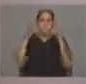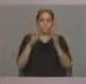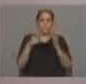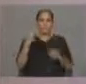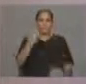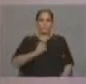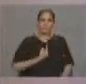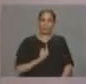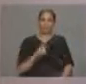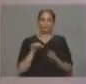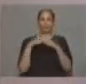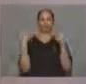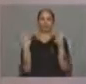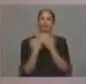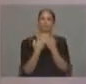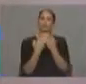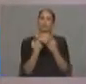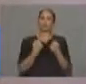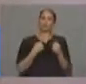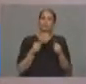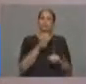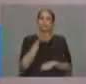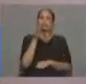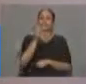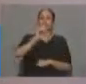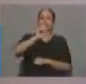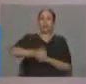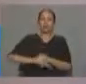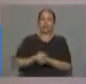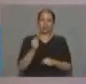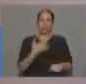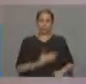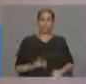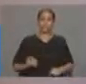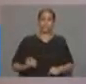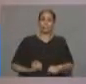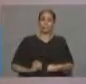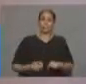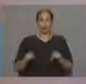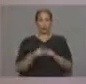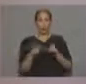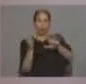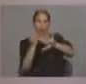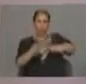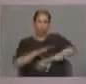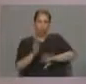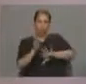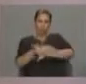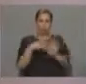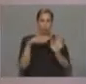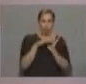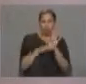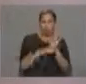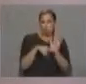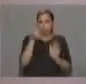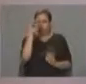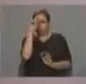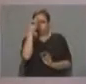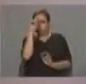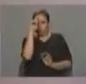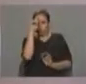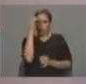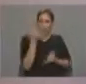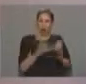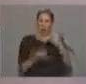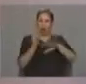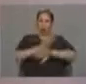temos de dizer que o desemprego está camuflado por programas ocupacionais e estágios de dizer que